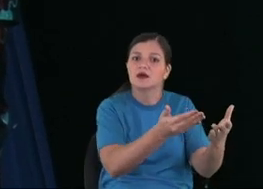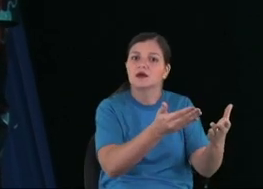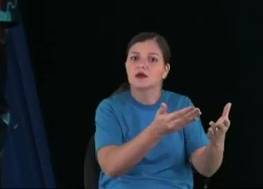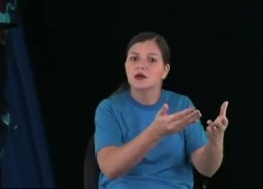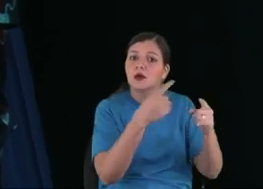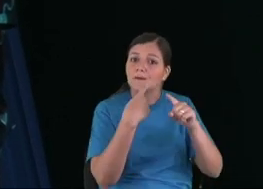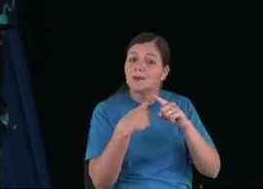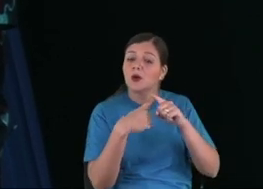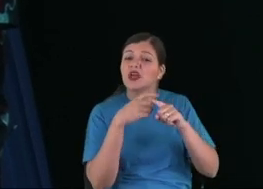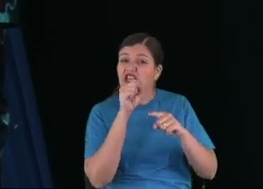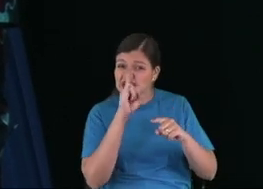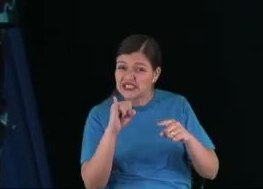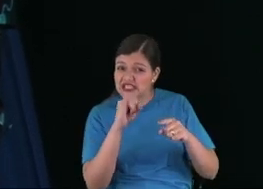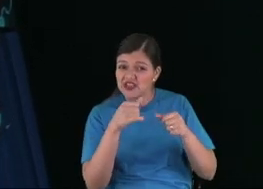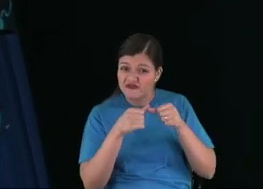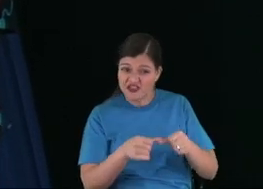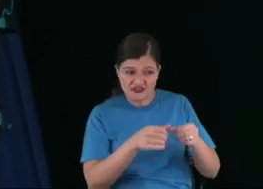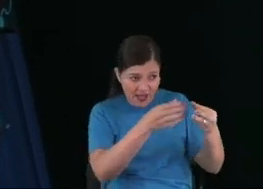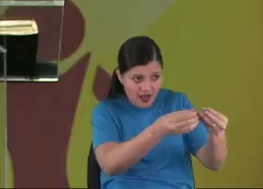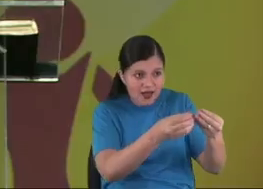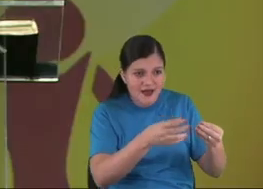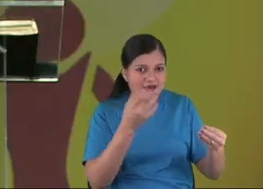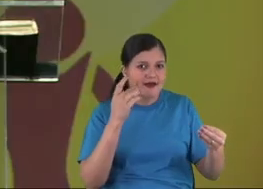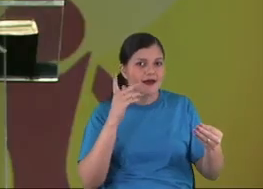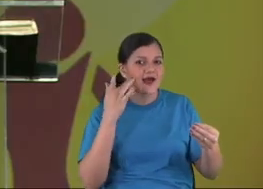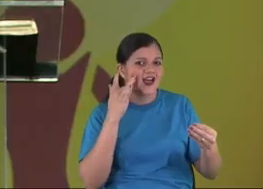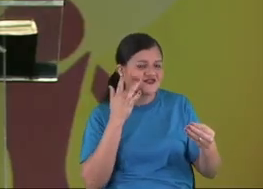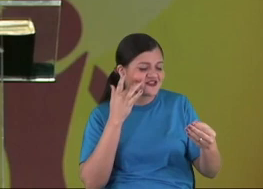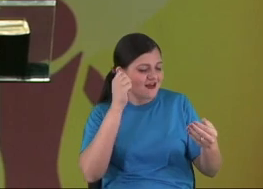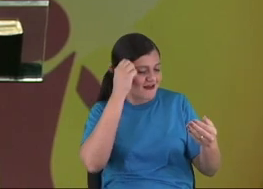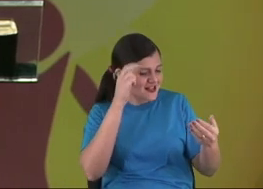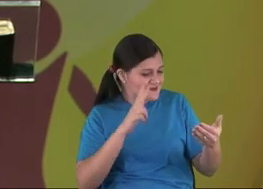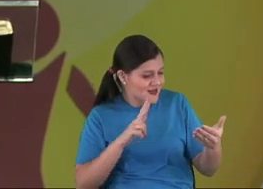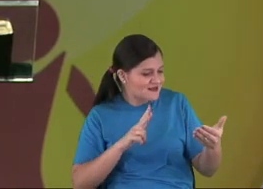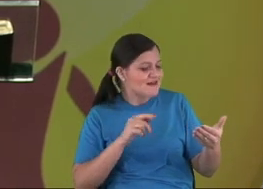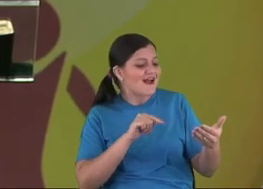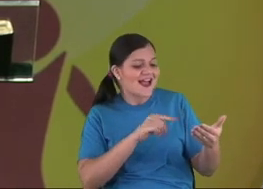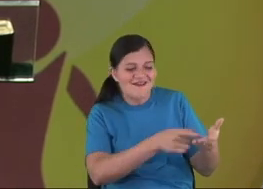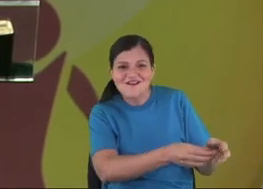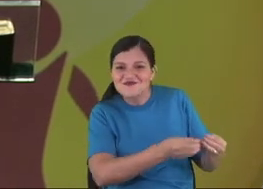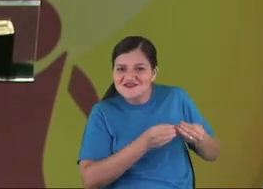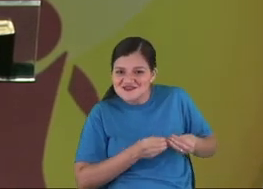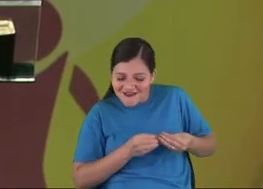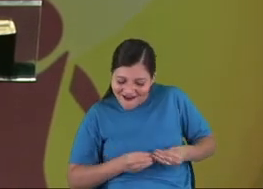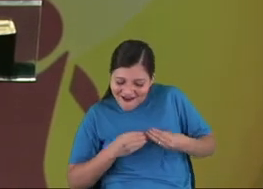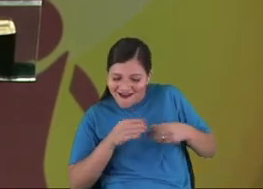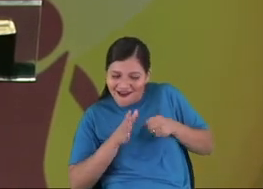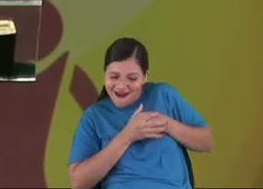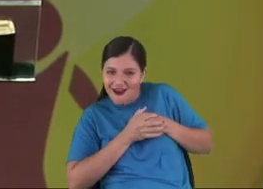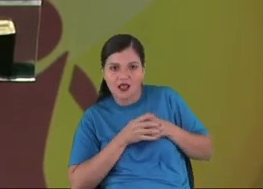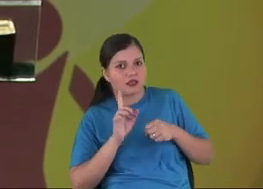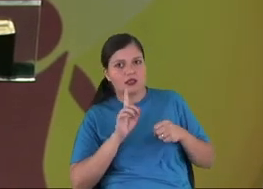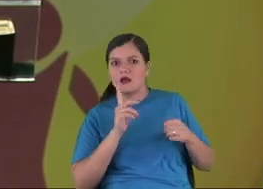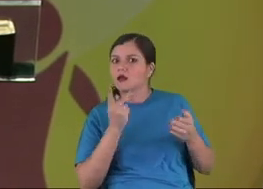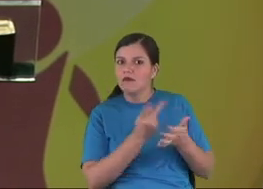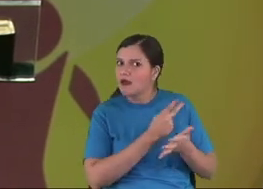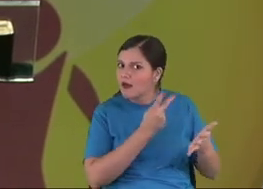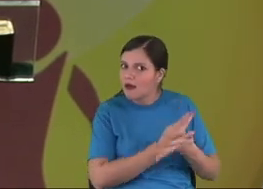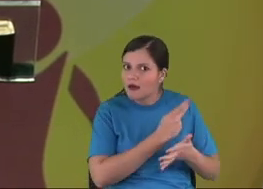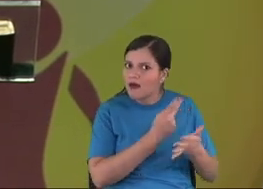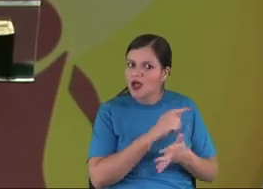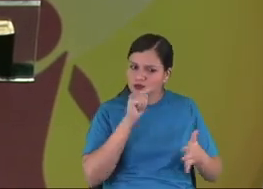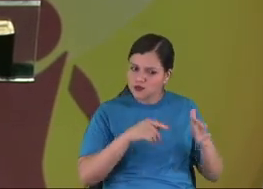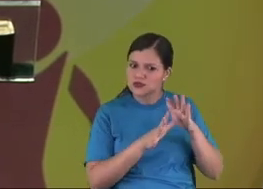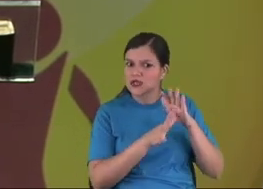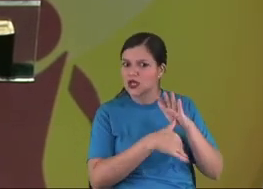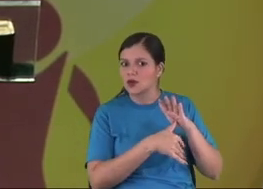roubo. Quando vê cair o dinheiro de alguém e você viu de quem caiu, dele chegar lá